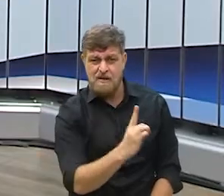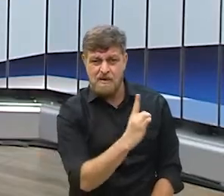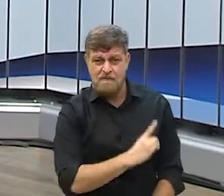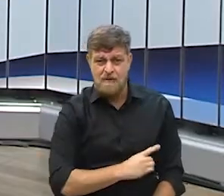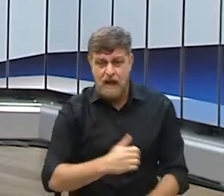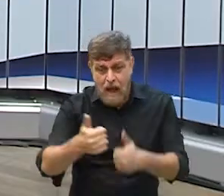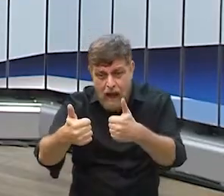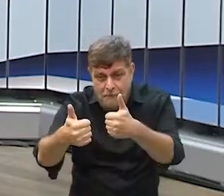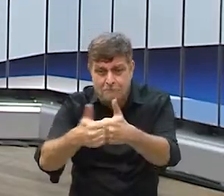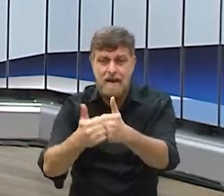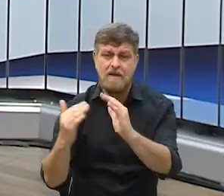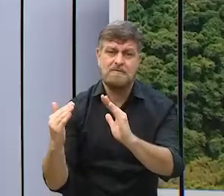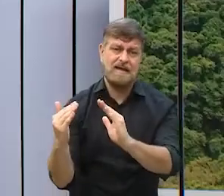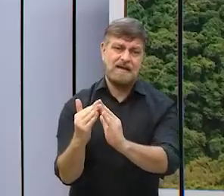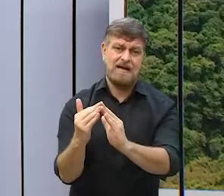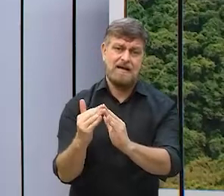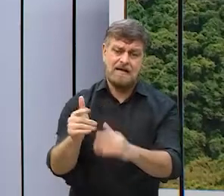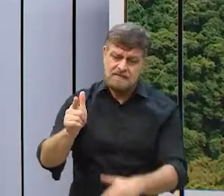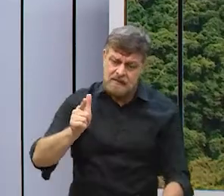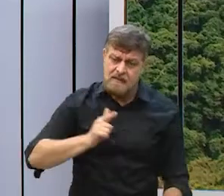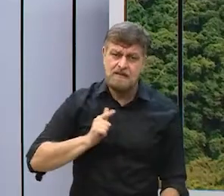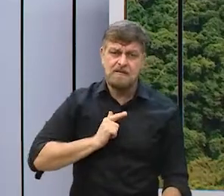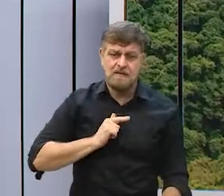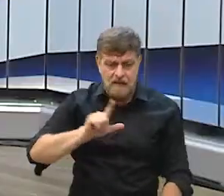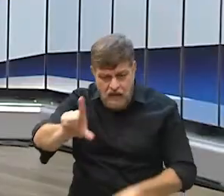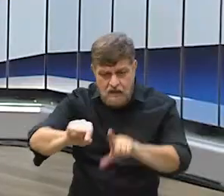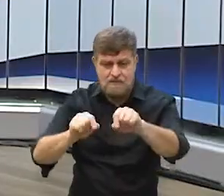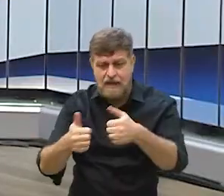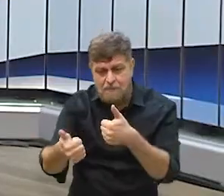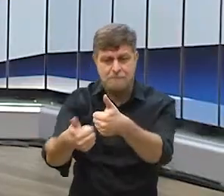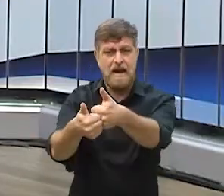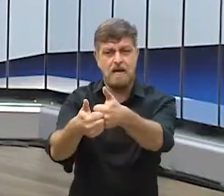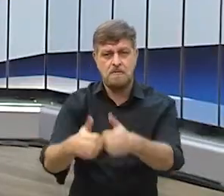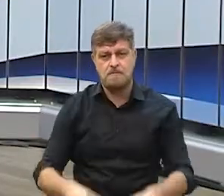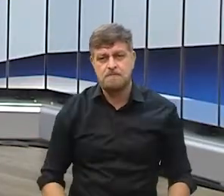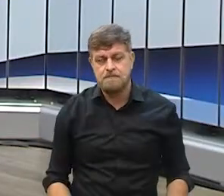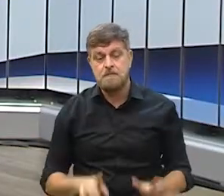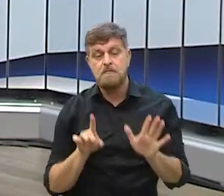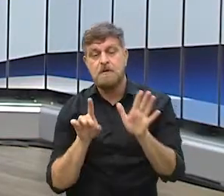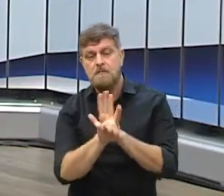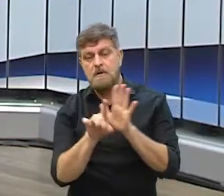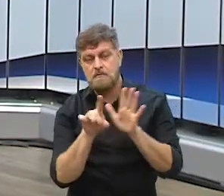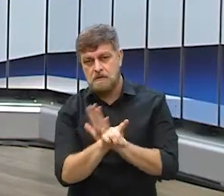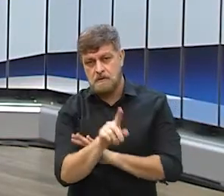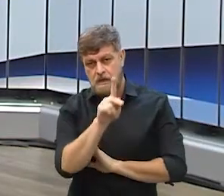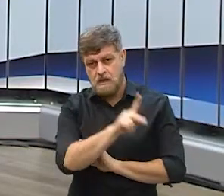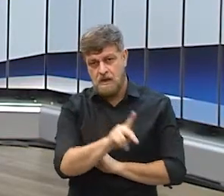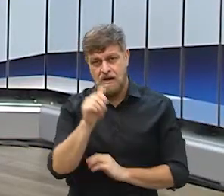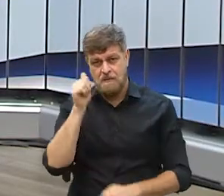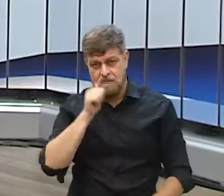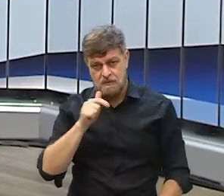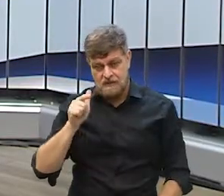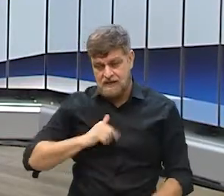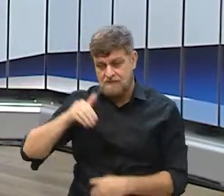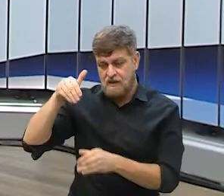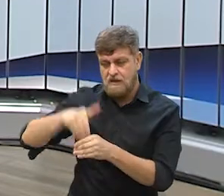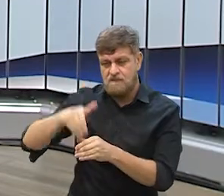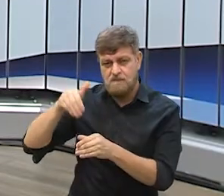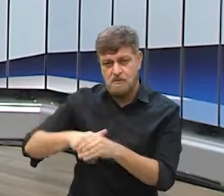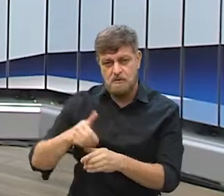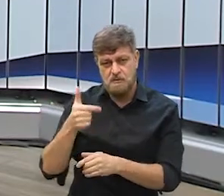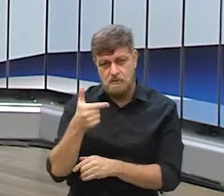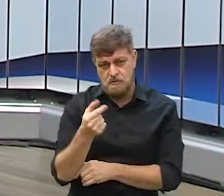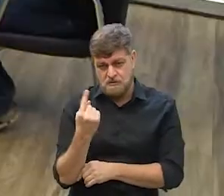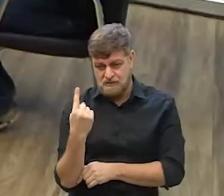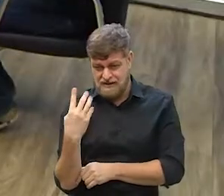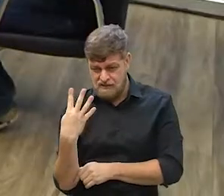opção ali, próximo da residência dele. Exatamente. Professora Vera, Nós tivemos este plebiscito em